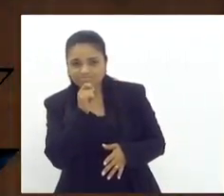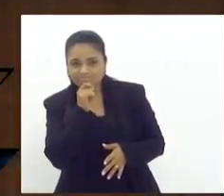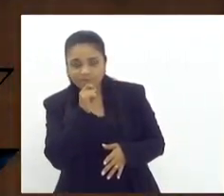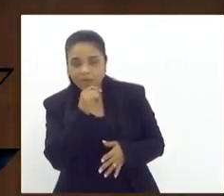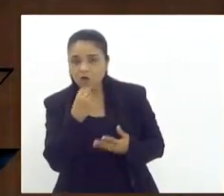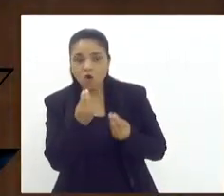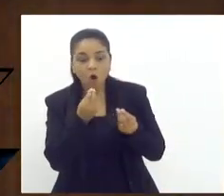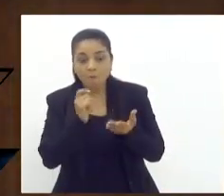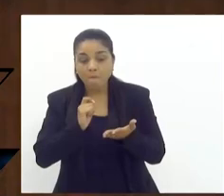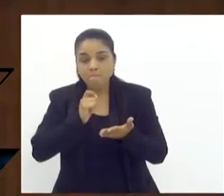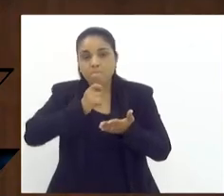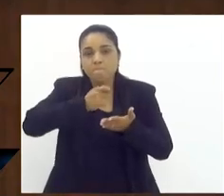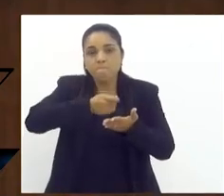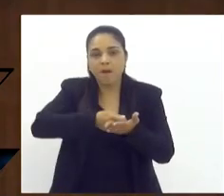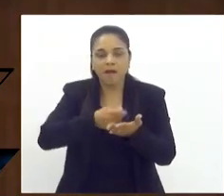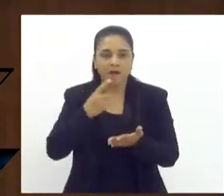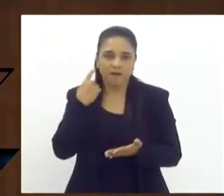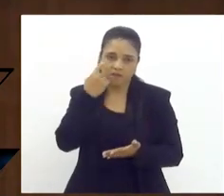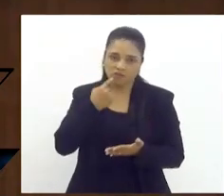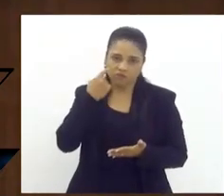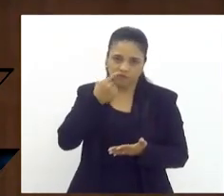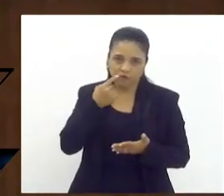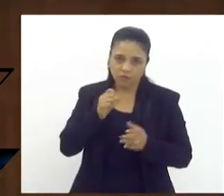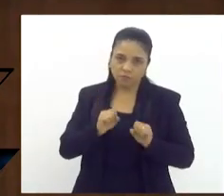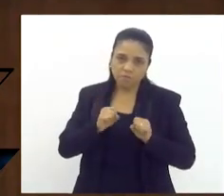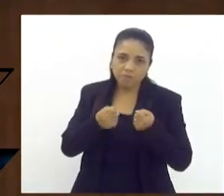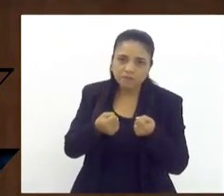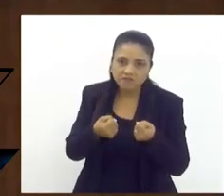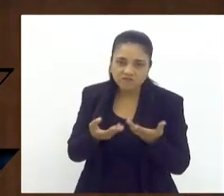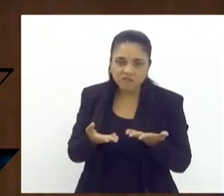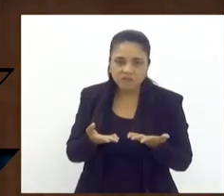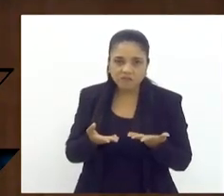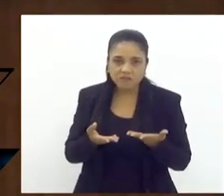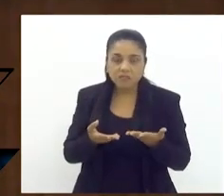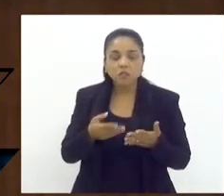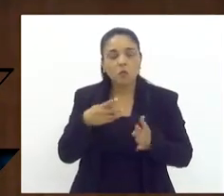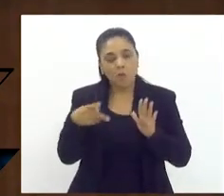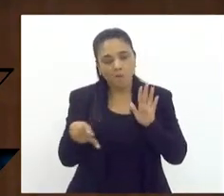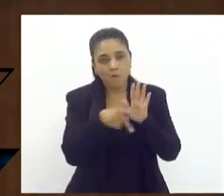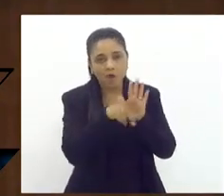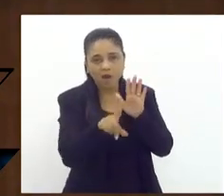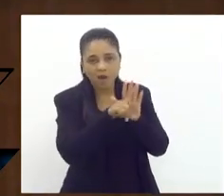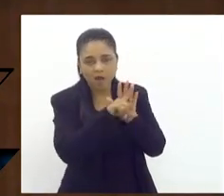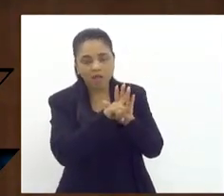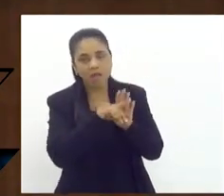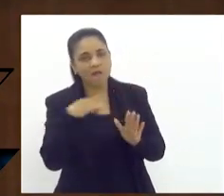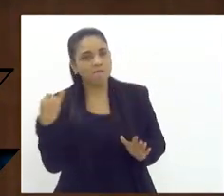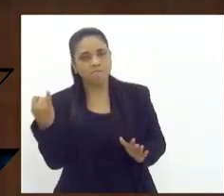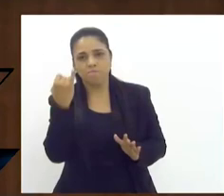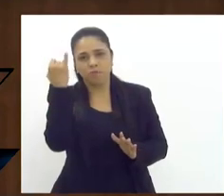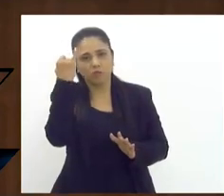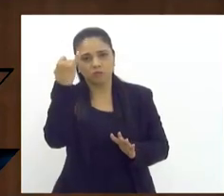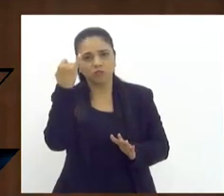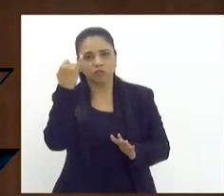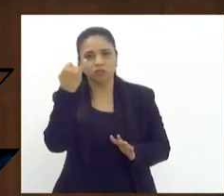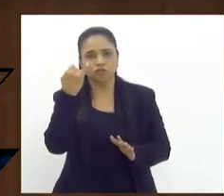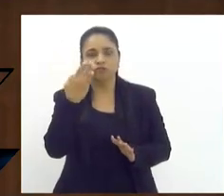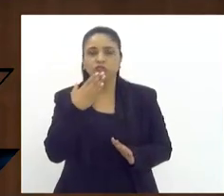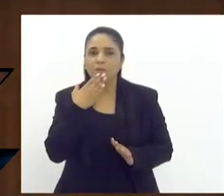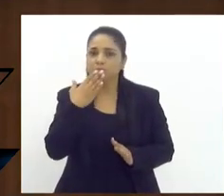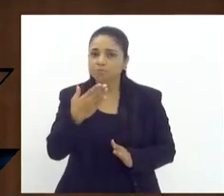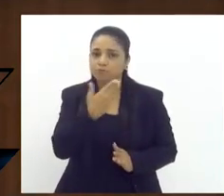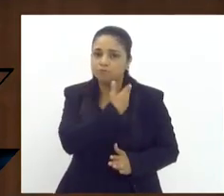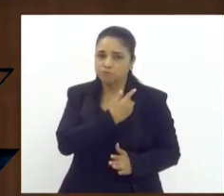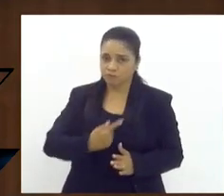um advogado para defender o mesmo então é de muito importante esse projeto de antemão já pedi para Gugu Governador